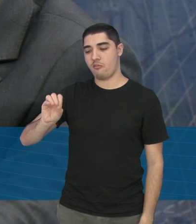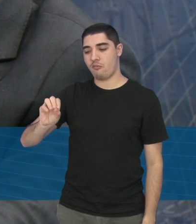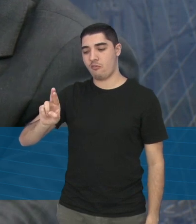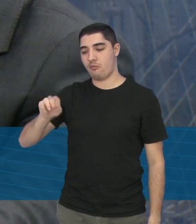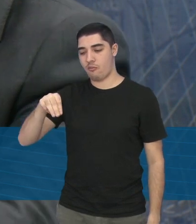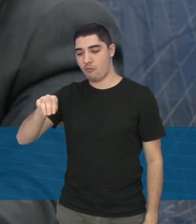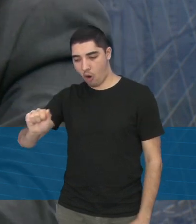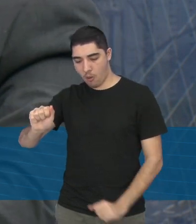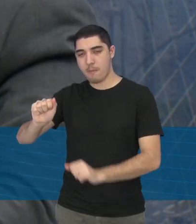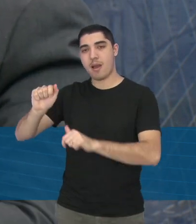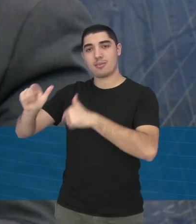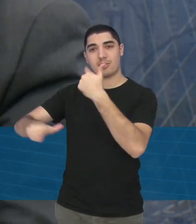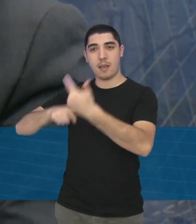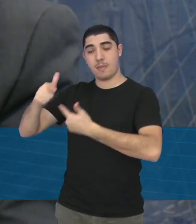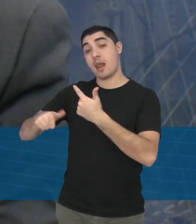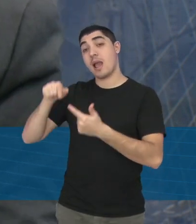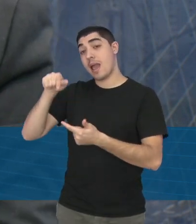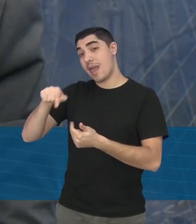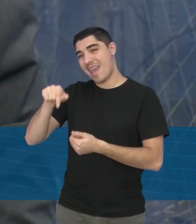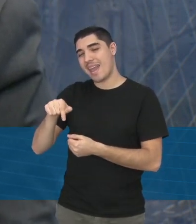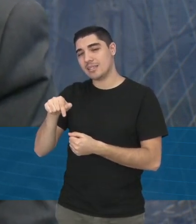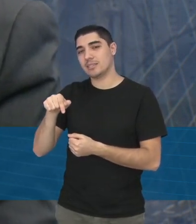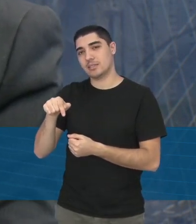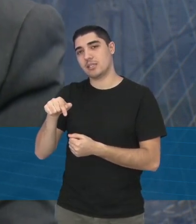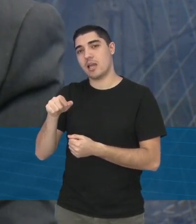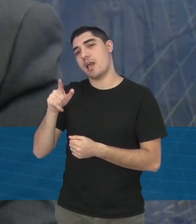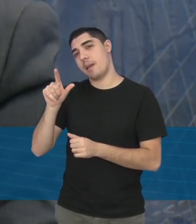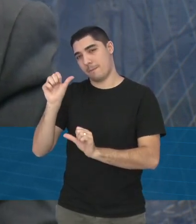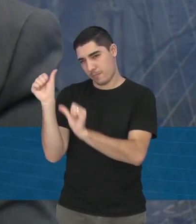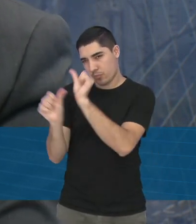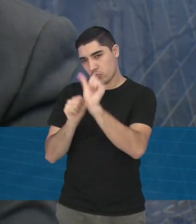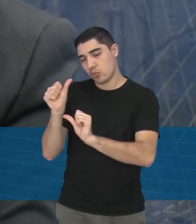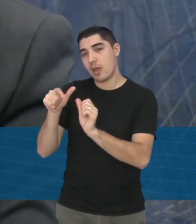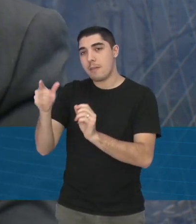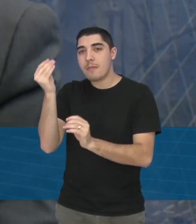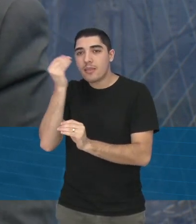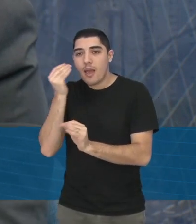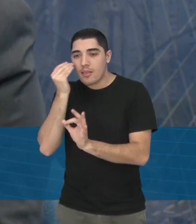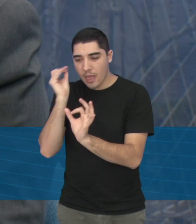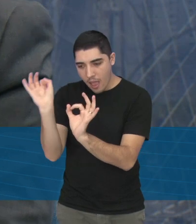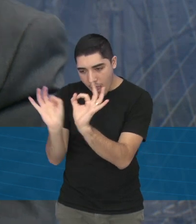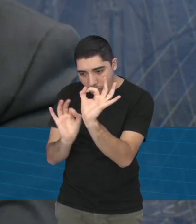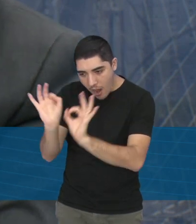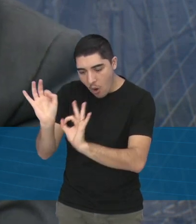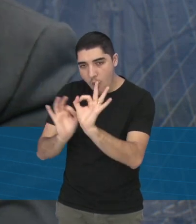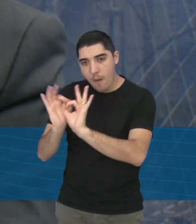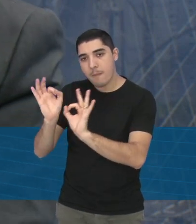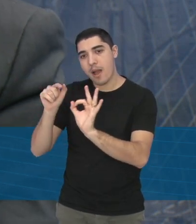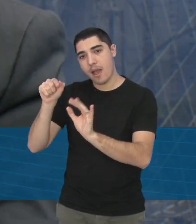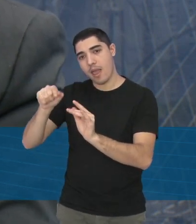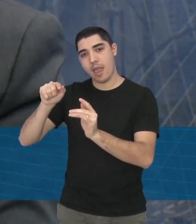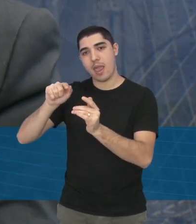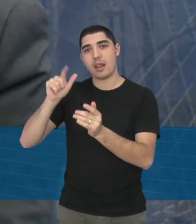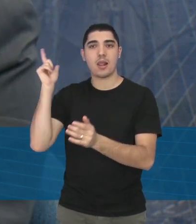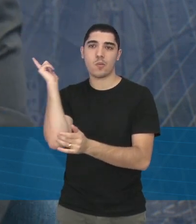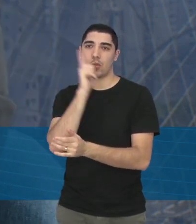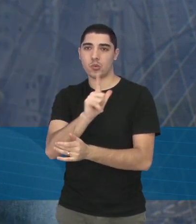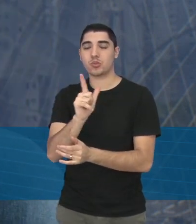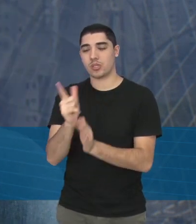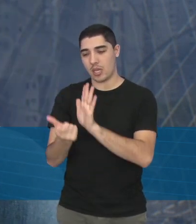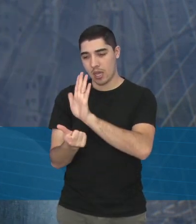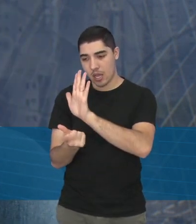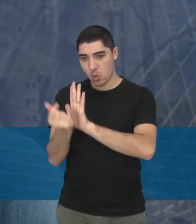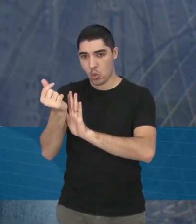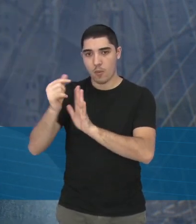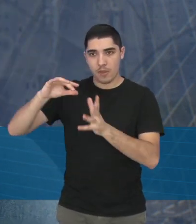uma busca para adequação dessa relação capital-trabalho, né, para uma economia